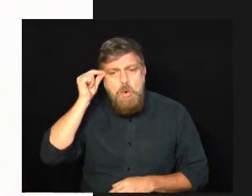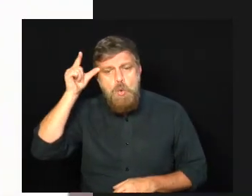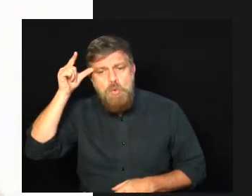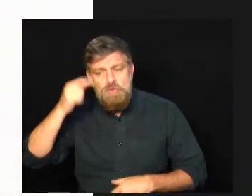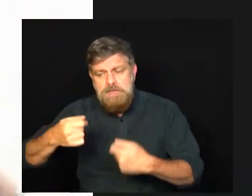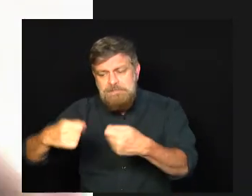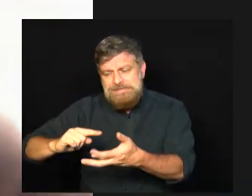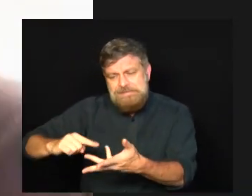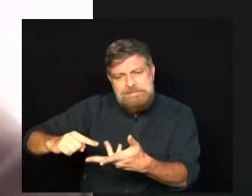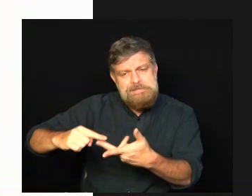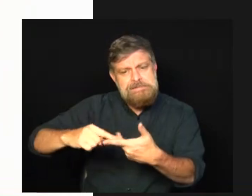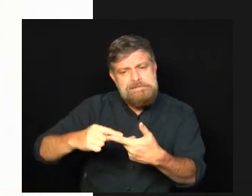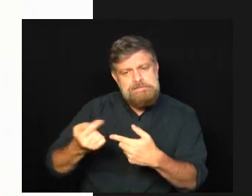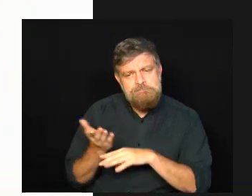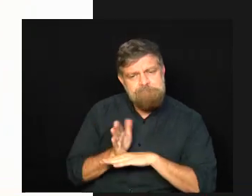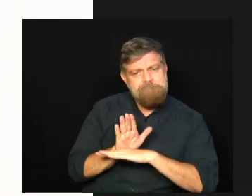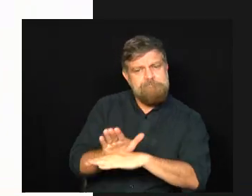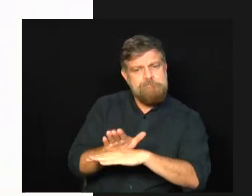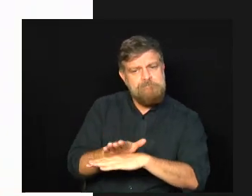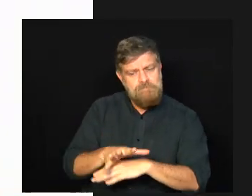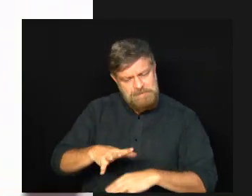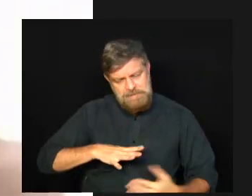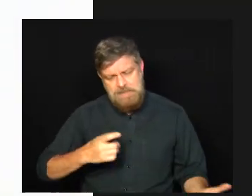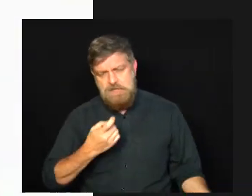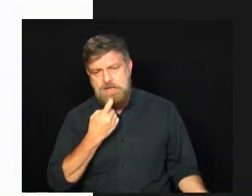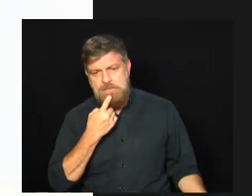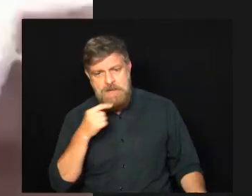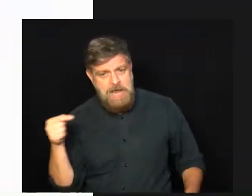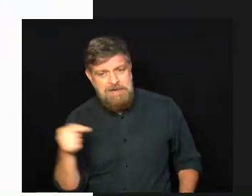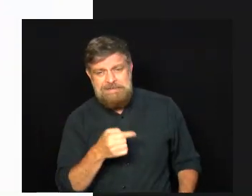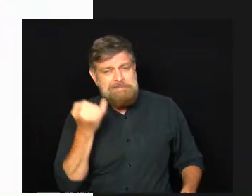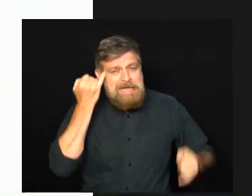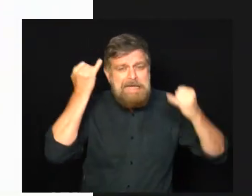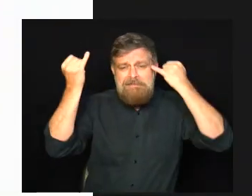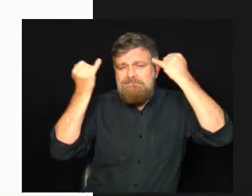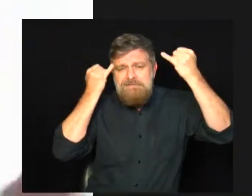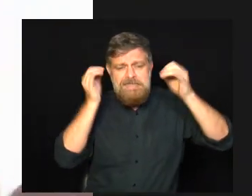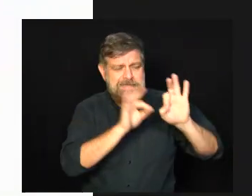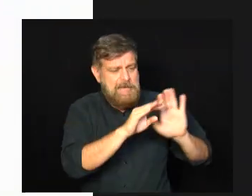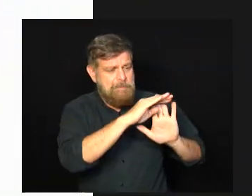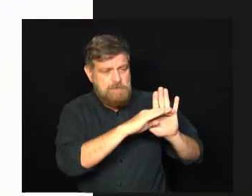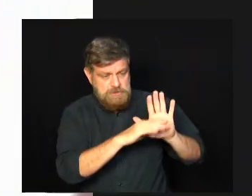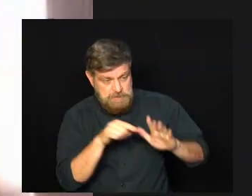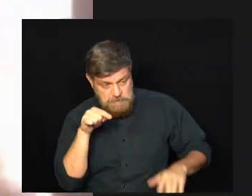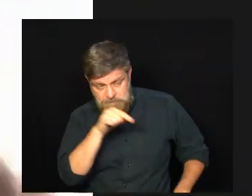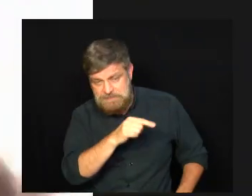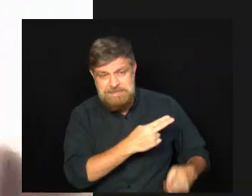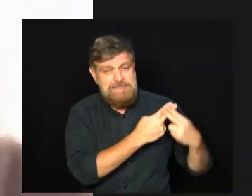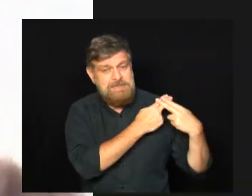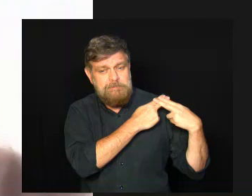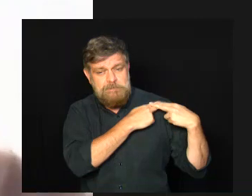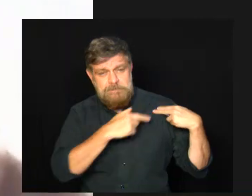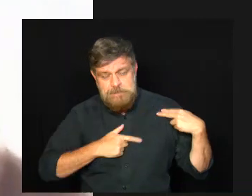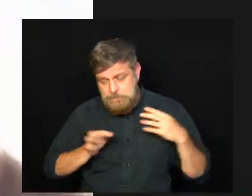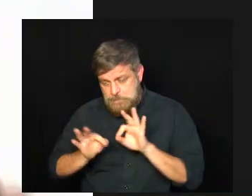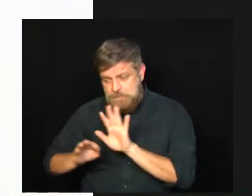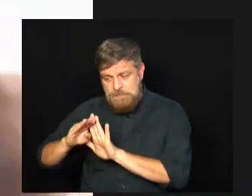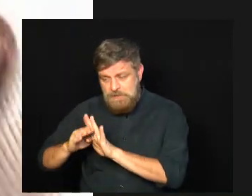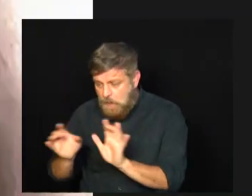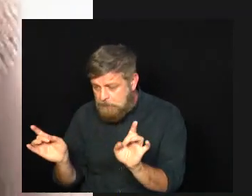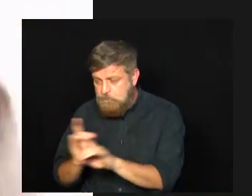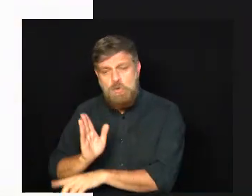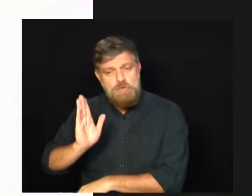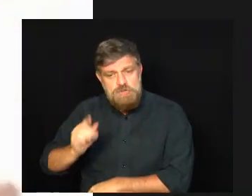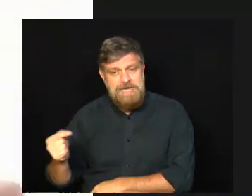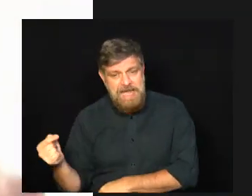precisa fazer pela cultura local. Vocês não têm que inventar projetos, os projetos já estão prontos, vocês têm que